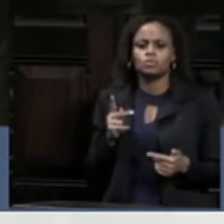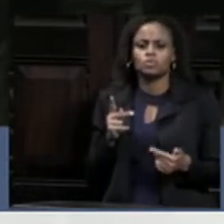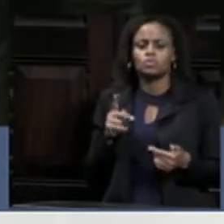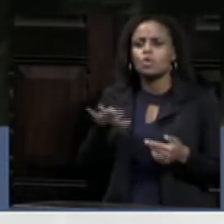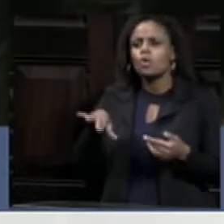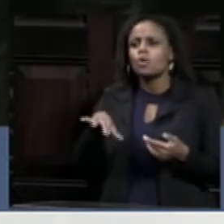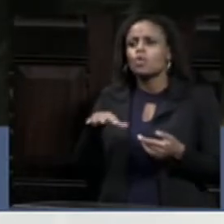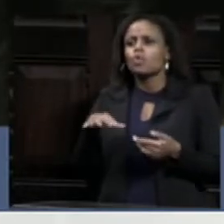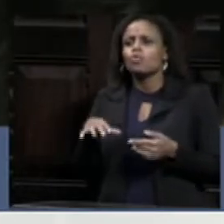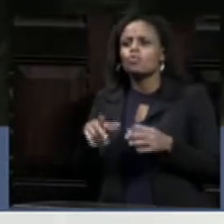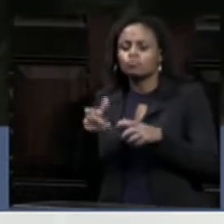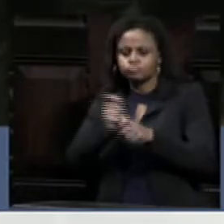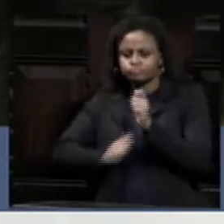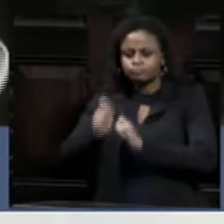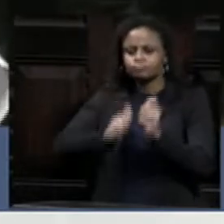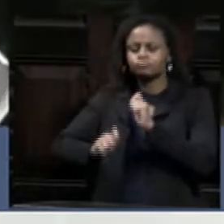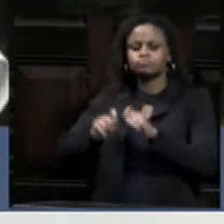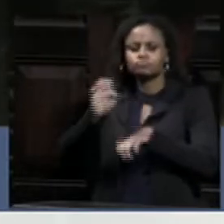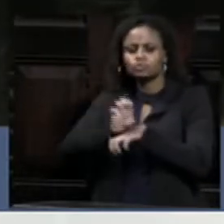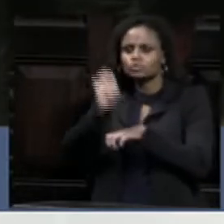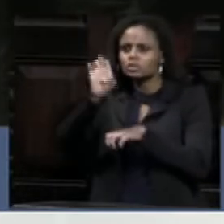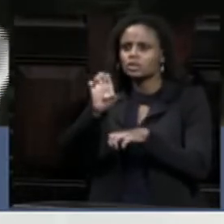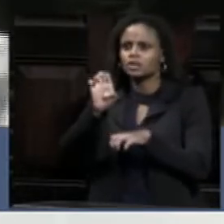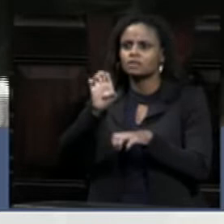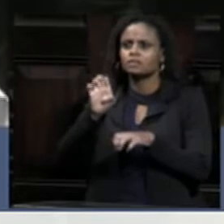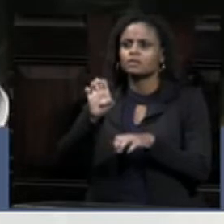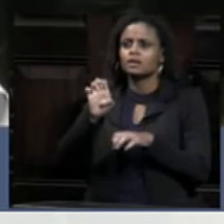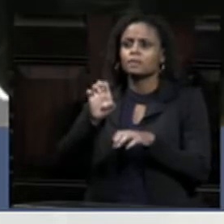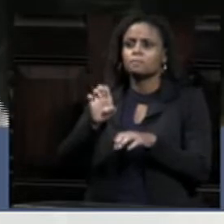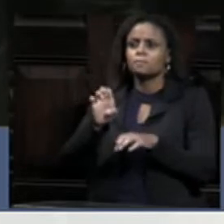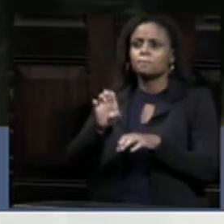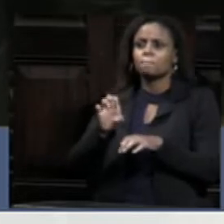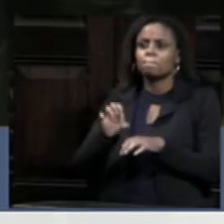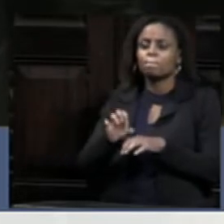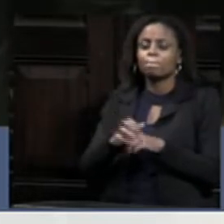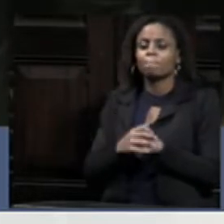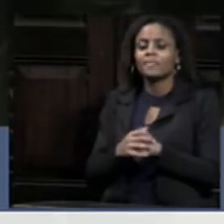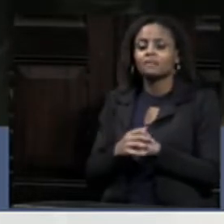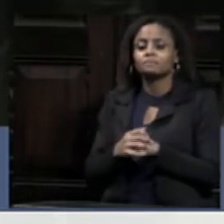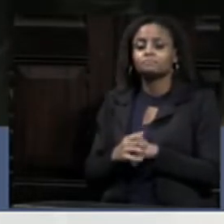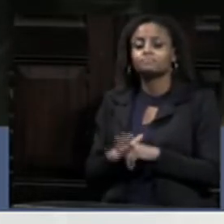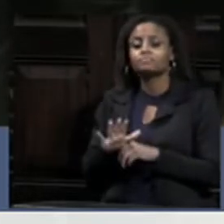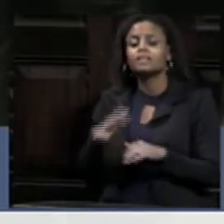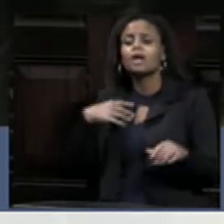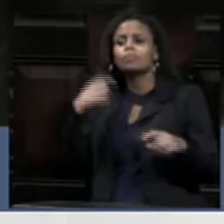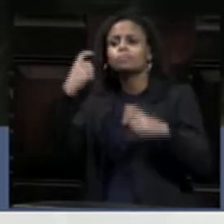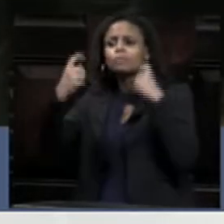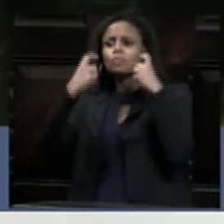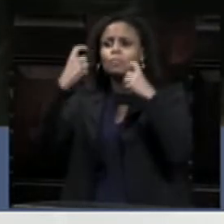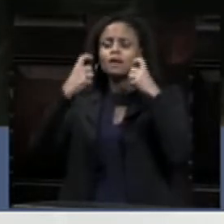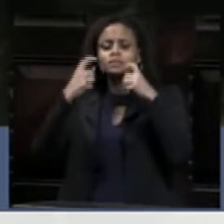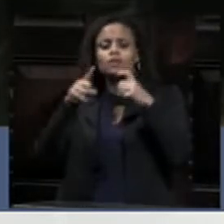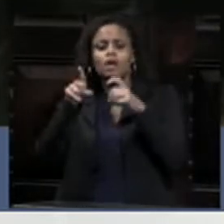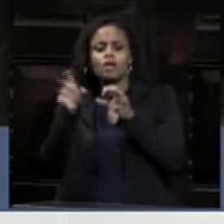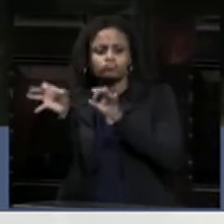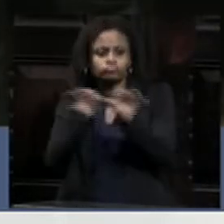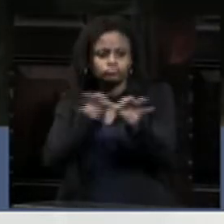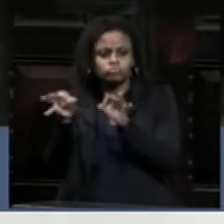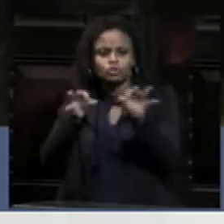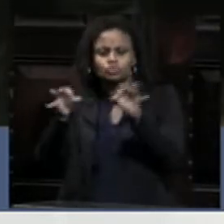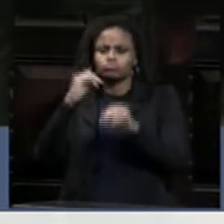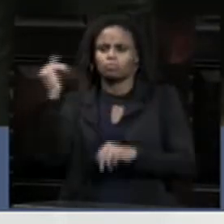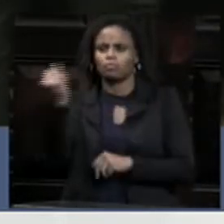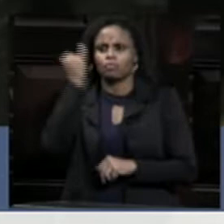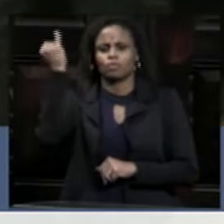Estado, enfim, aos órgãos de controle, reavaliarem. Agora, eu fico preocupado, um projeto dessa